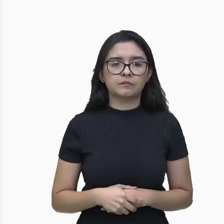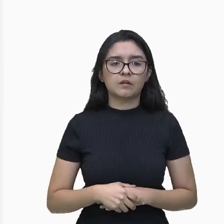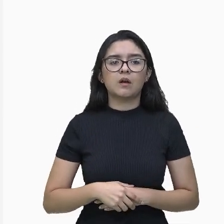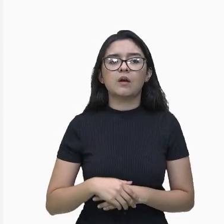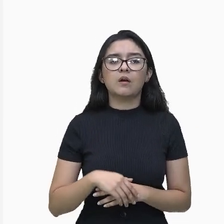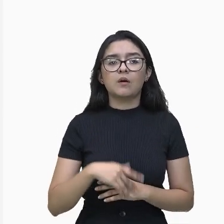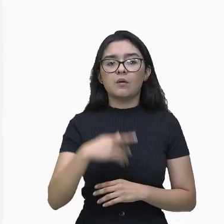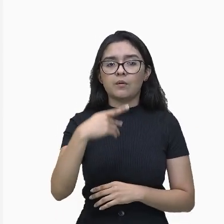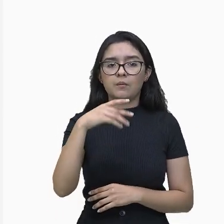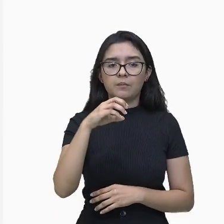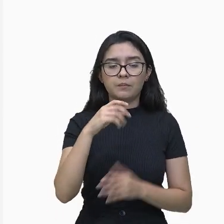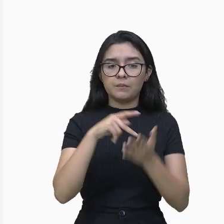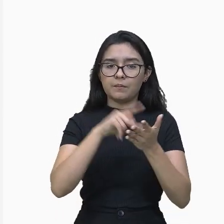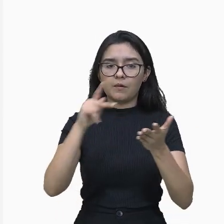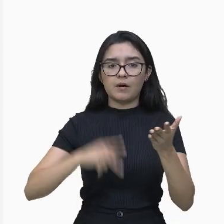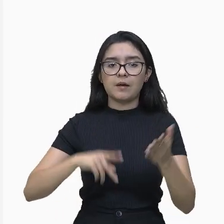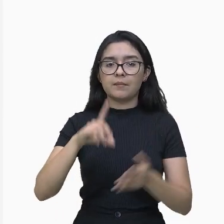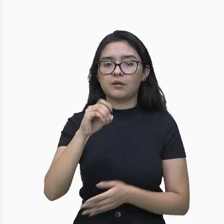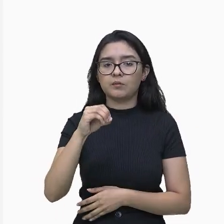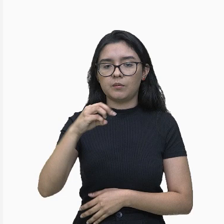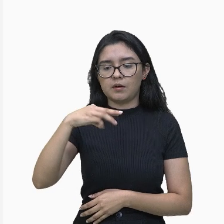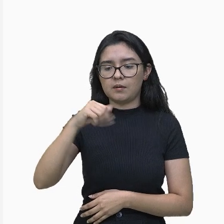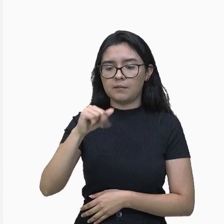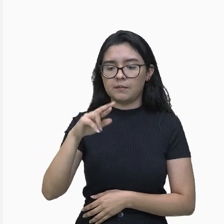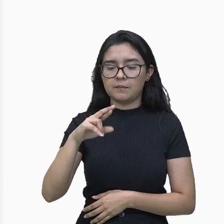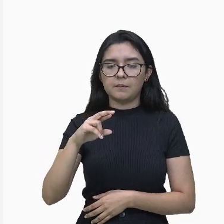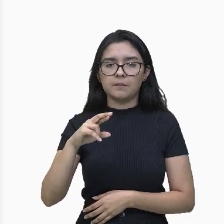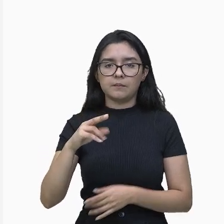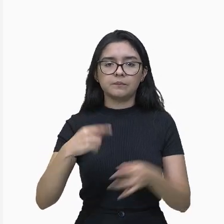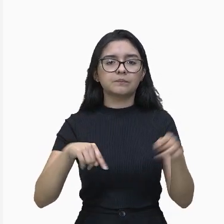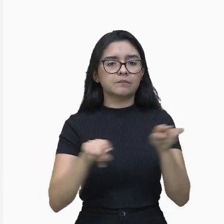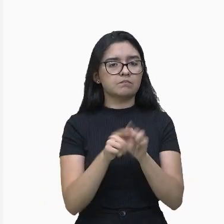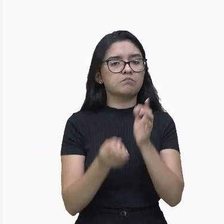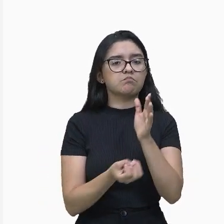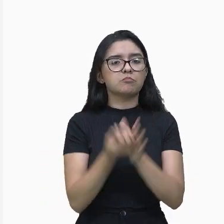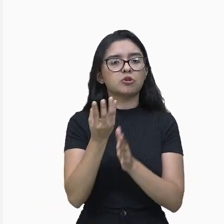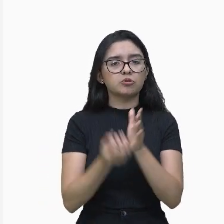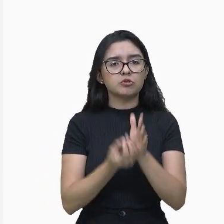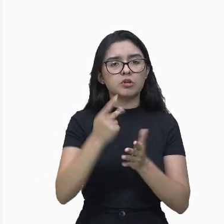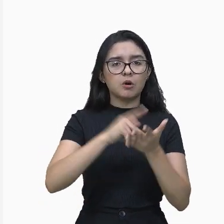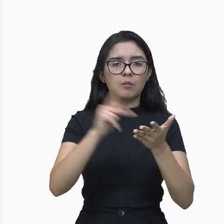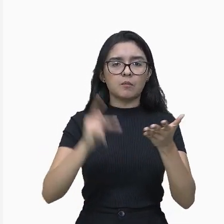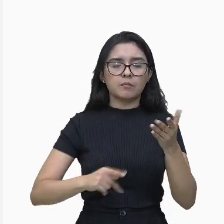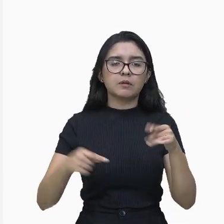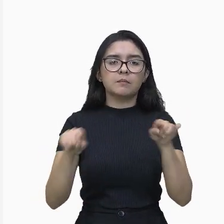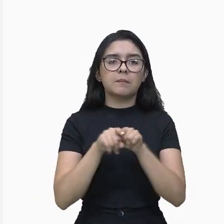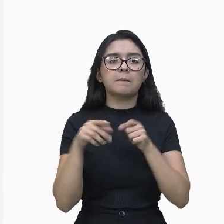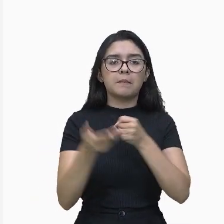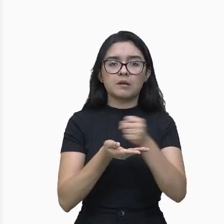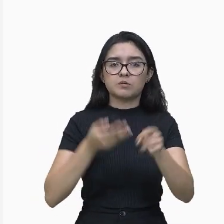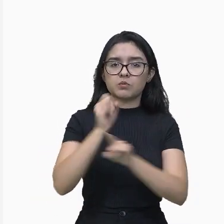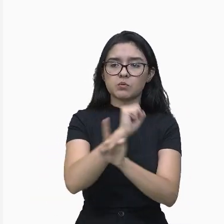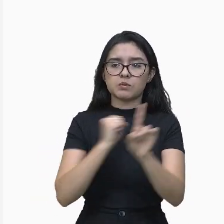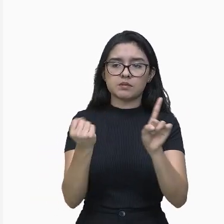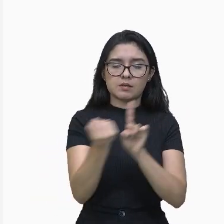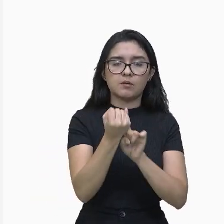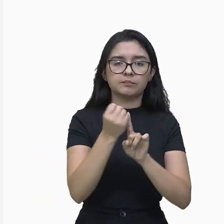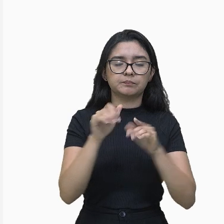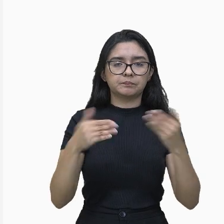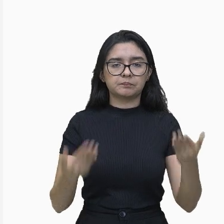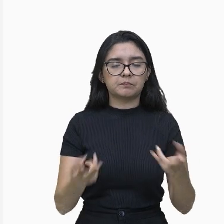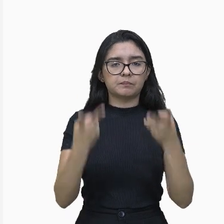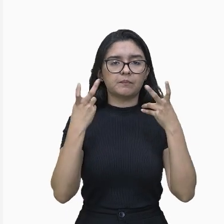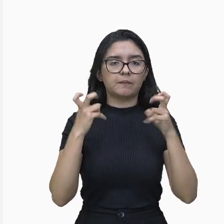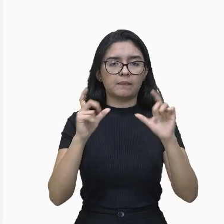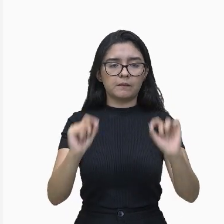poeta do amor nesta fase também produziu poemas de cunho social Ok então percebam que